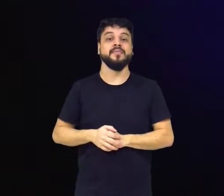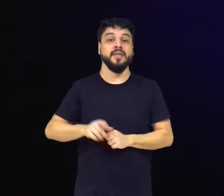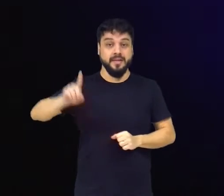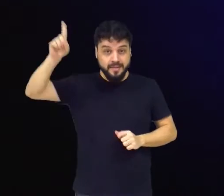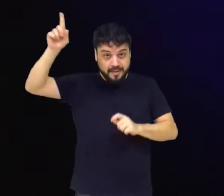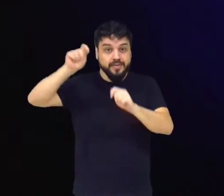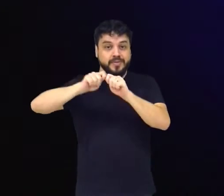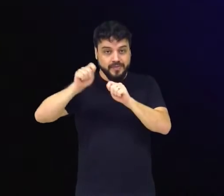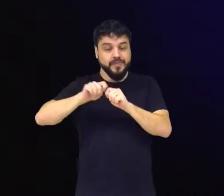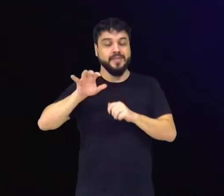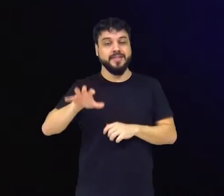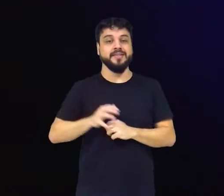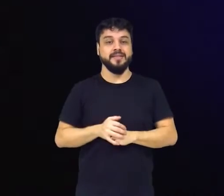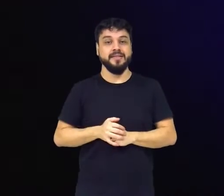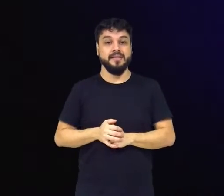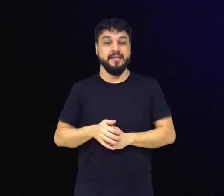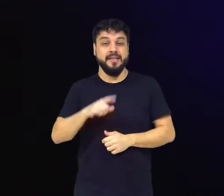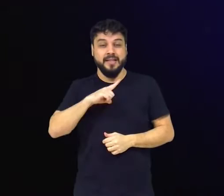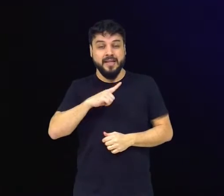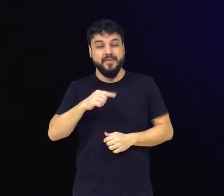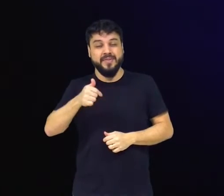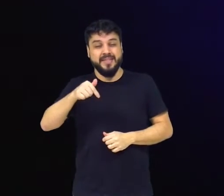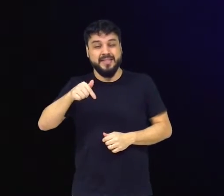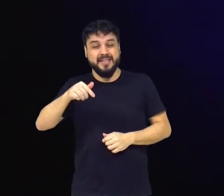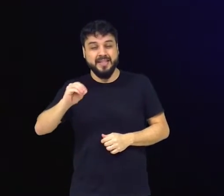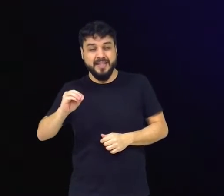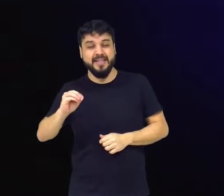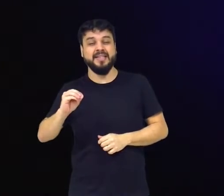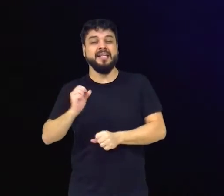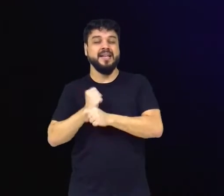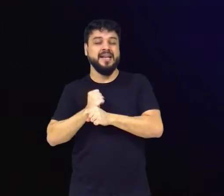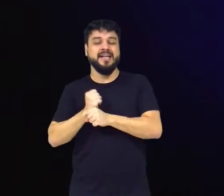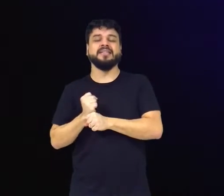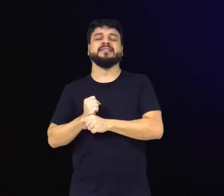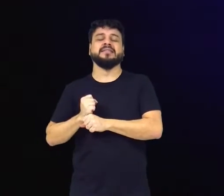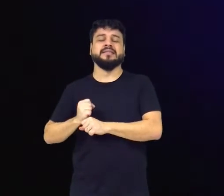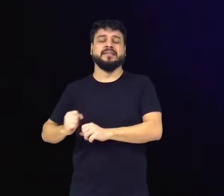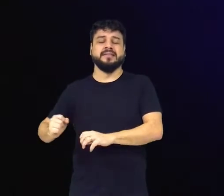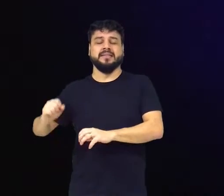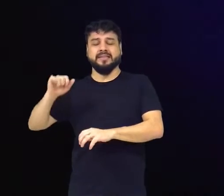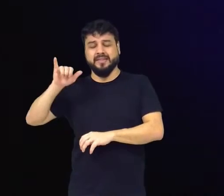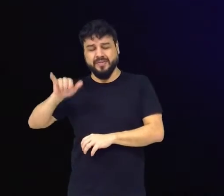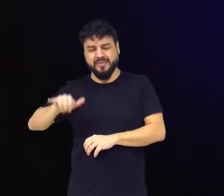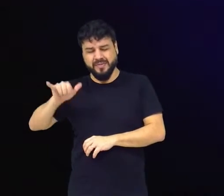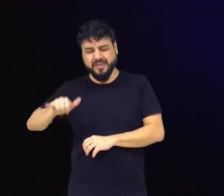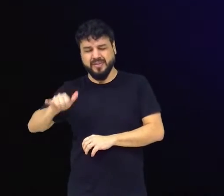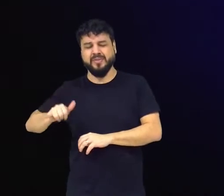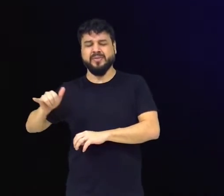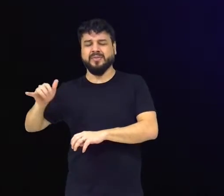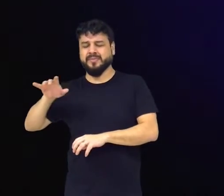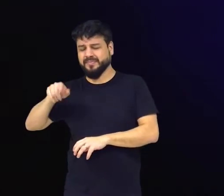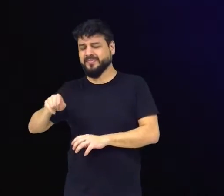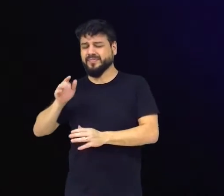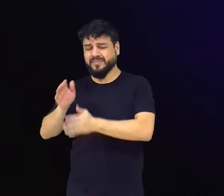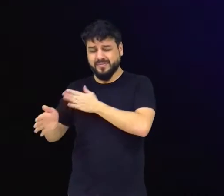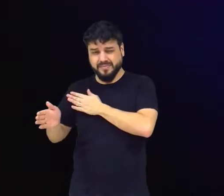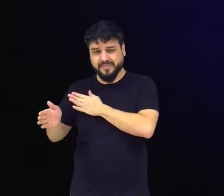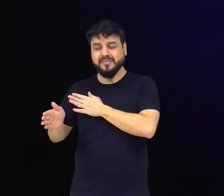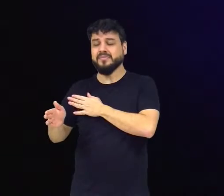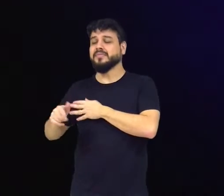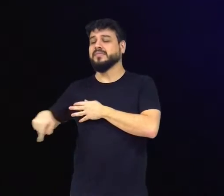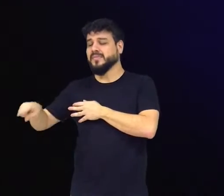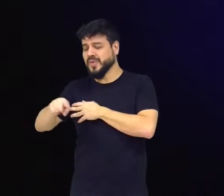prometido. Ao fim de 70 anos no exílio, o povo voltava para casa. Sem obstáculos pelo caminho e com os